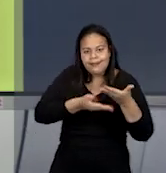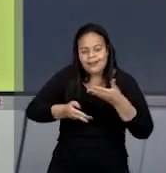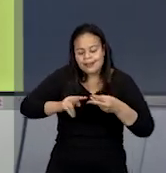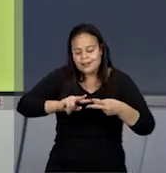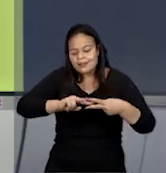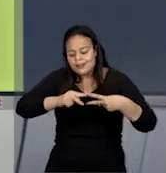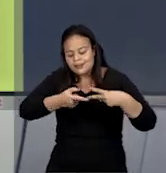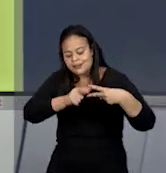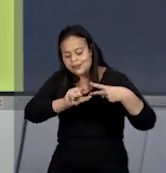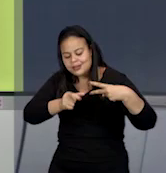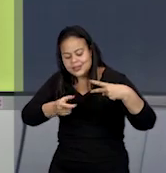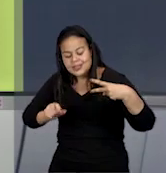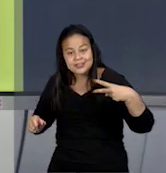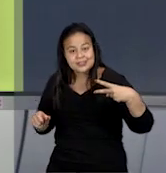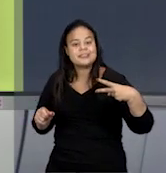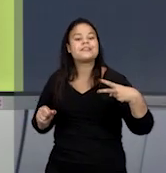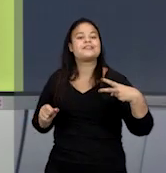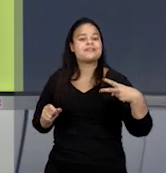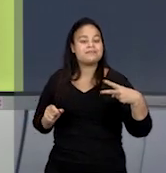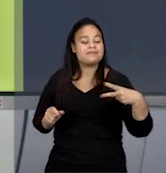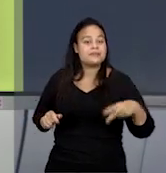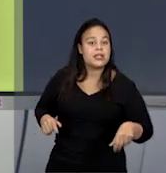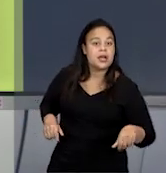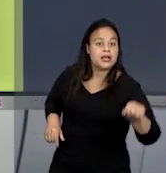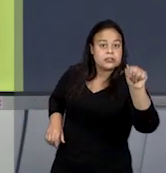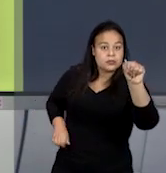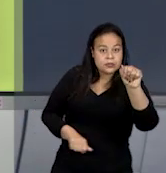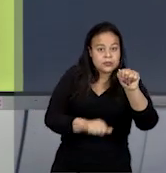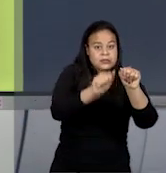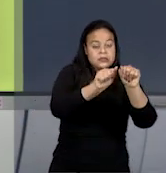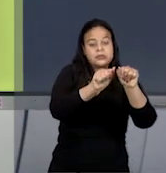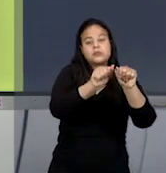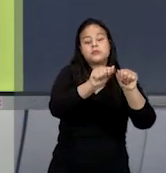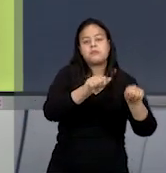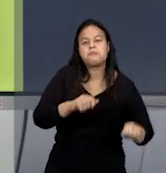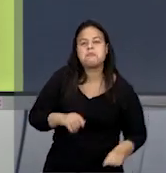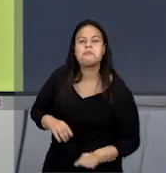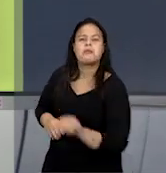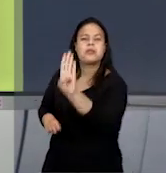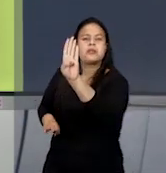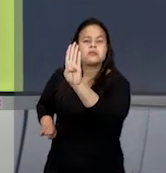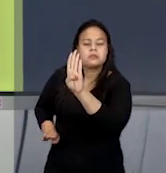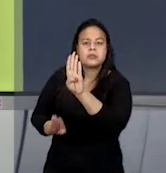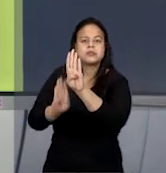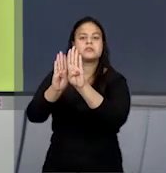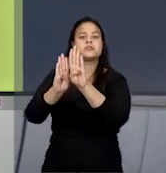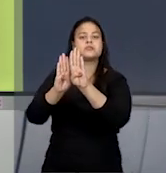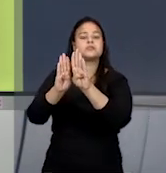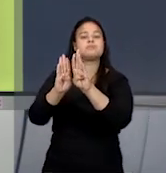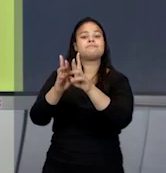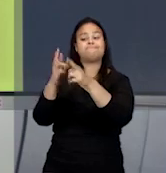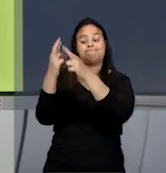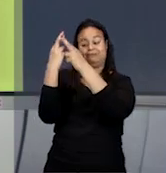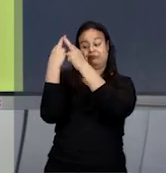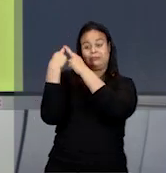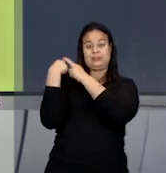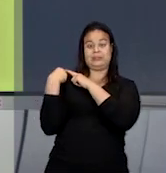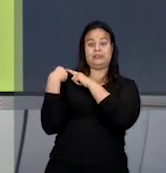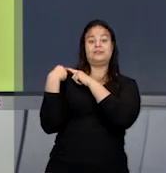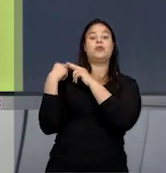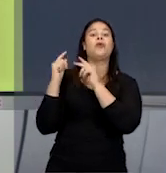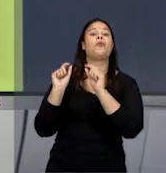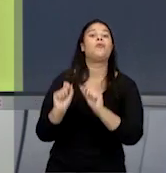falando que tanto o azão, azinho quanto o Bzão, Bzinho vão ser responsáveis em determinar